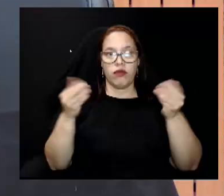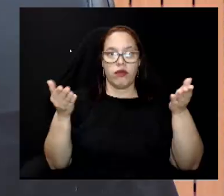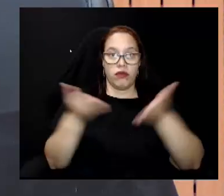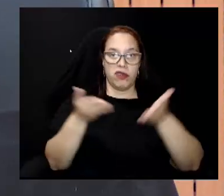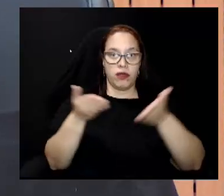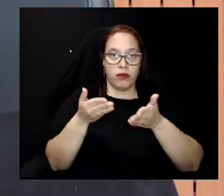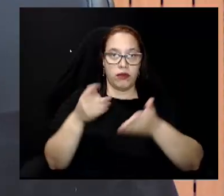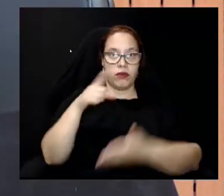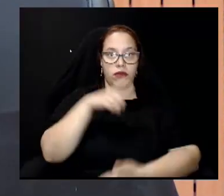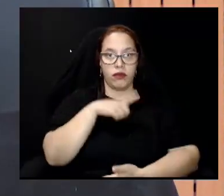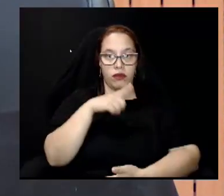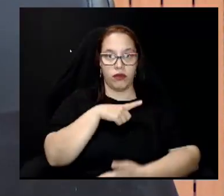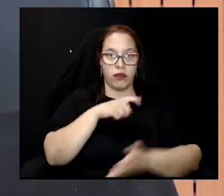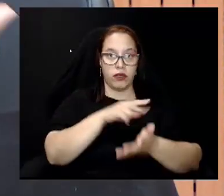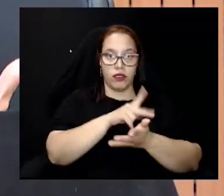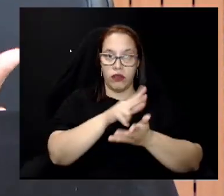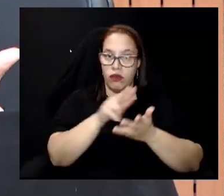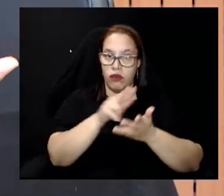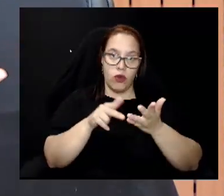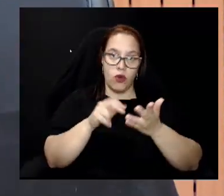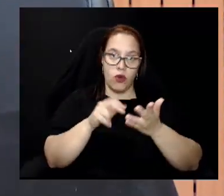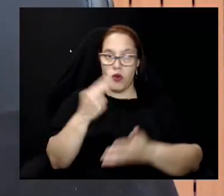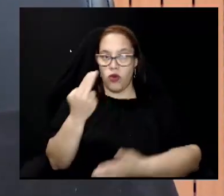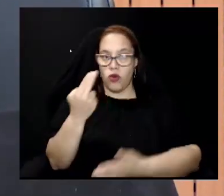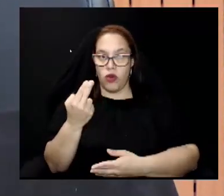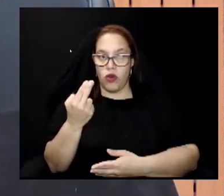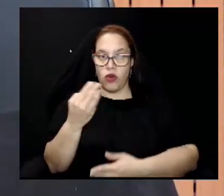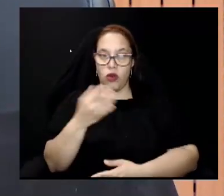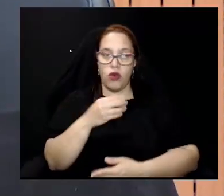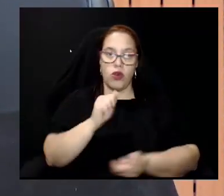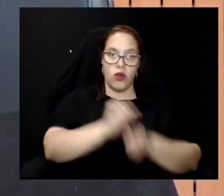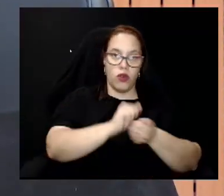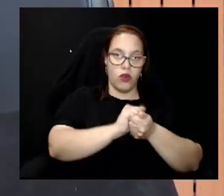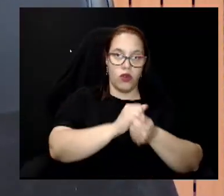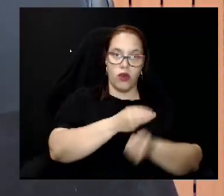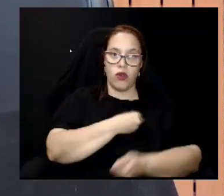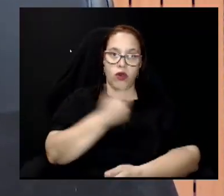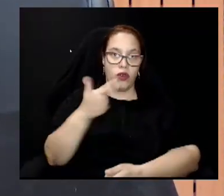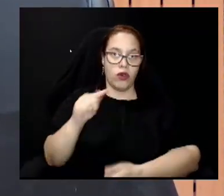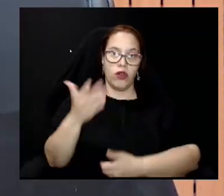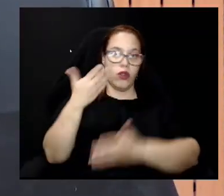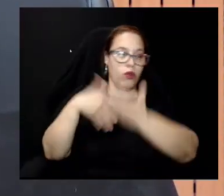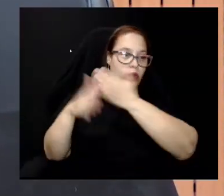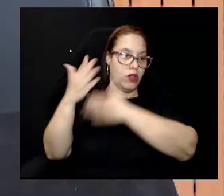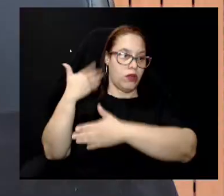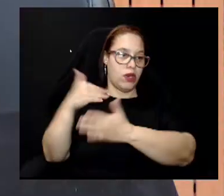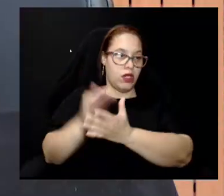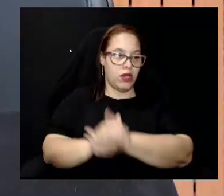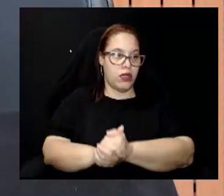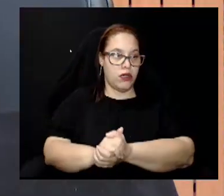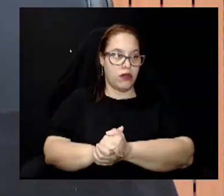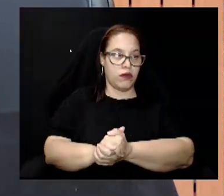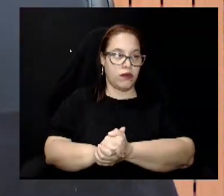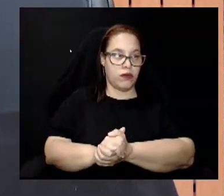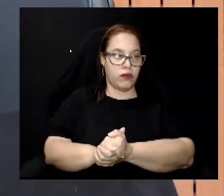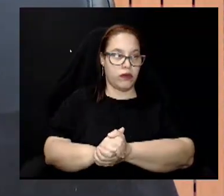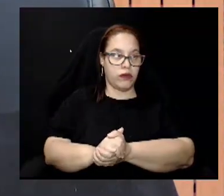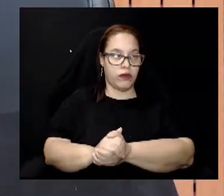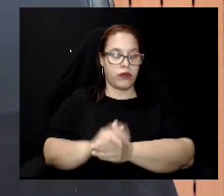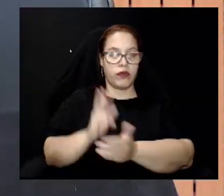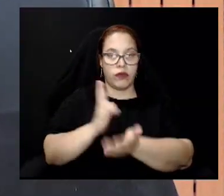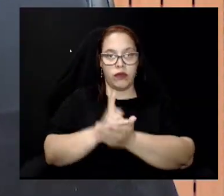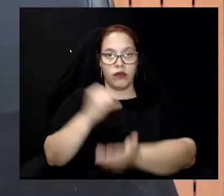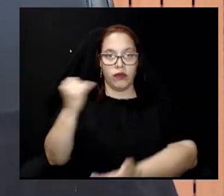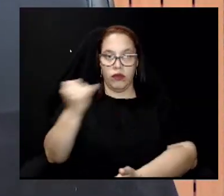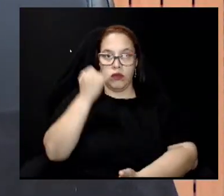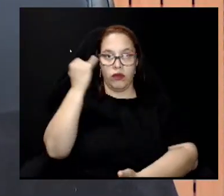várias coisas, ou até uma qualidade de vida que o paciente não tinha muito tempo atrás. Acho que isso é sempre importante